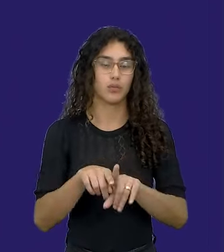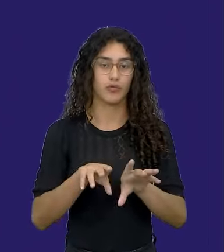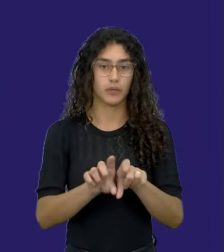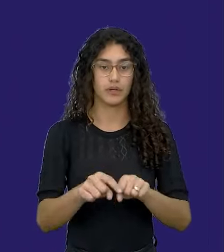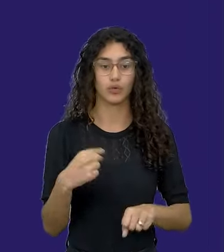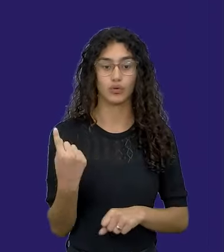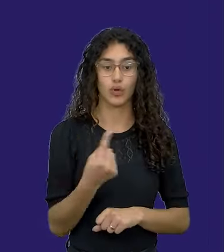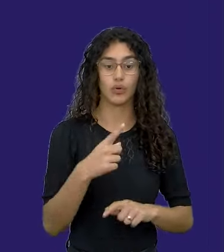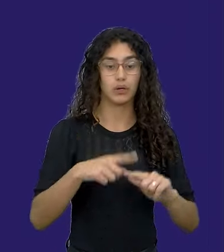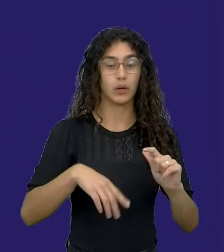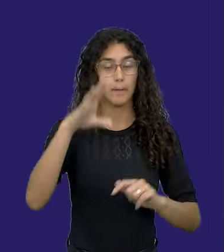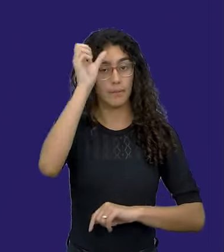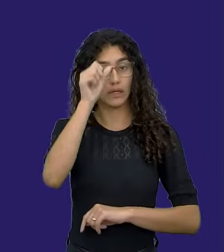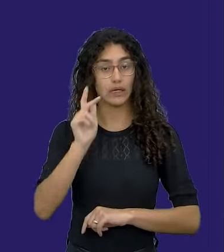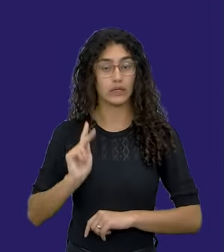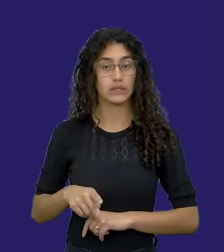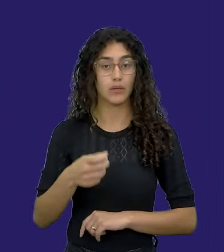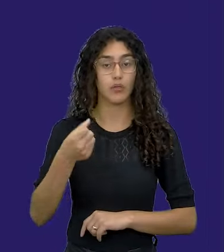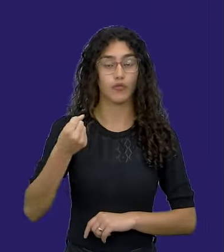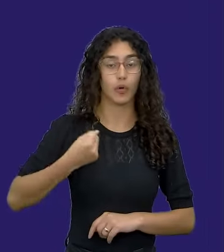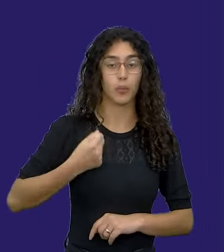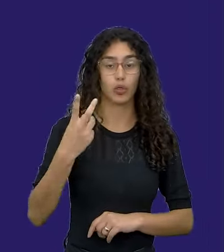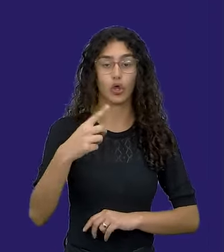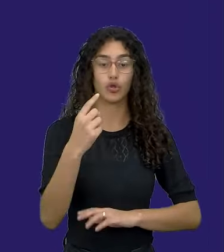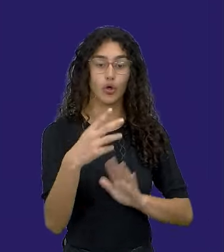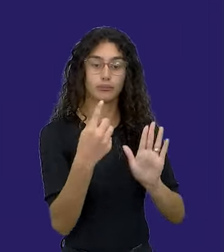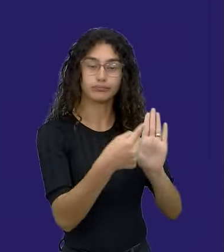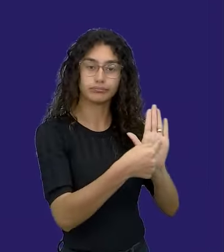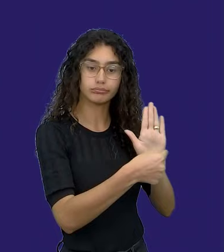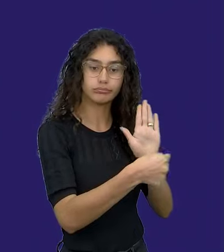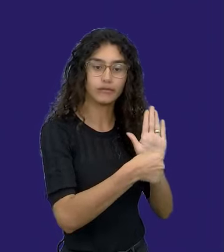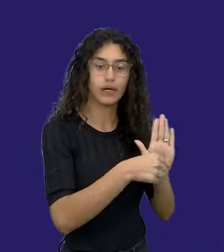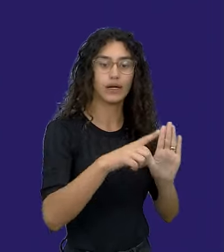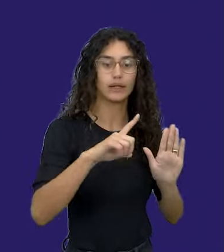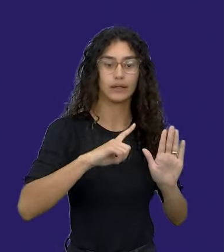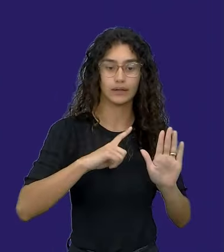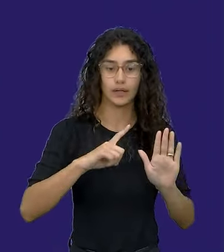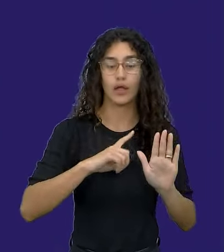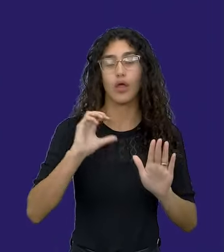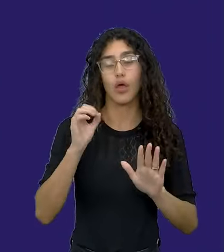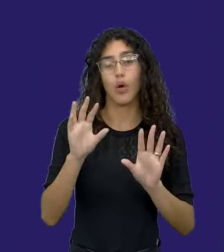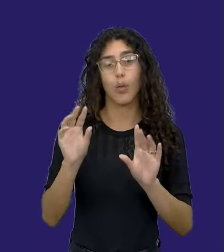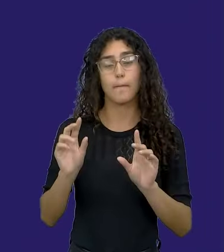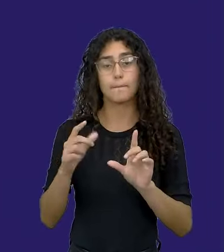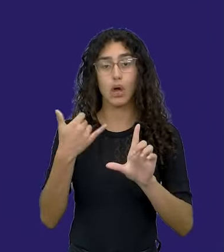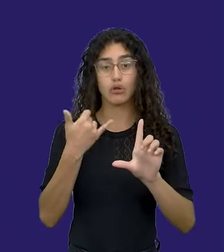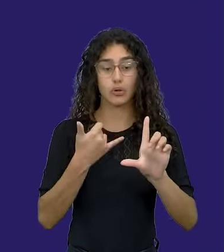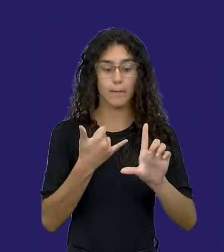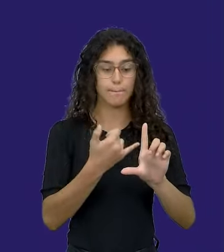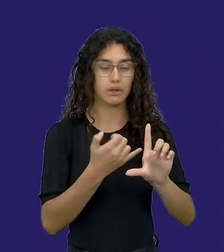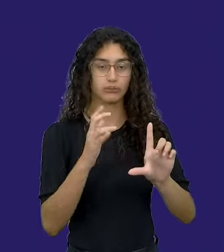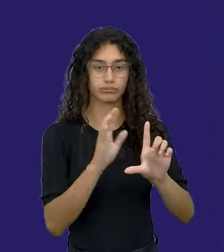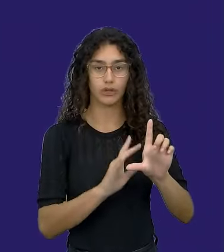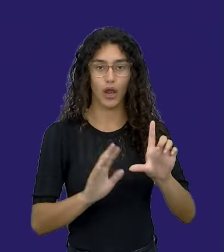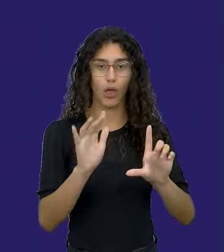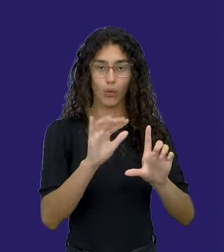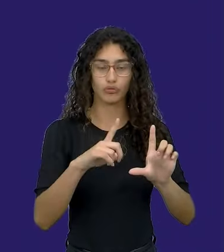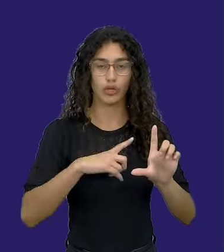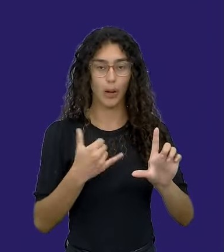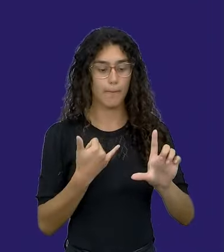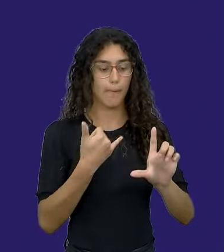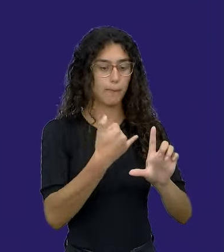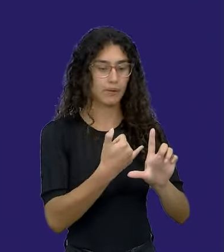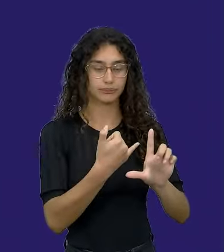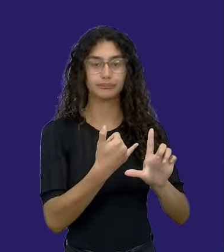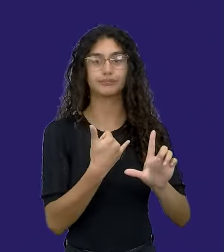O caderno Aprender Sempre volume 2, é só clicar, então, aí no item abaixo, ou apontar o seu celular aí para o QR Code no canto